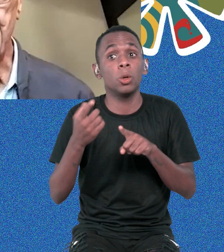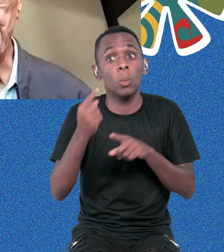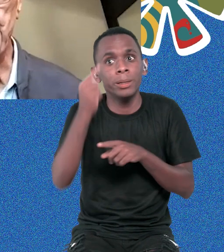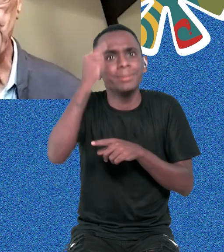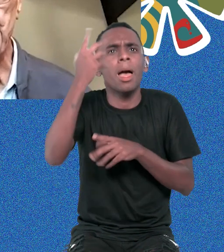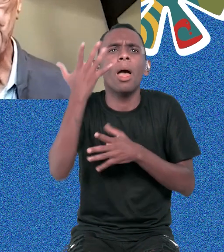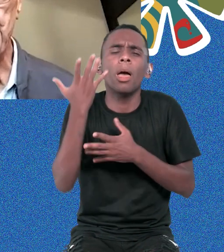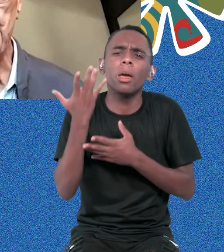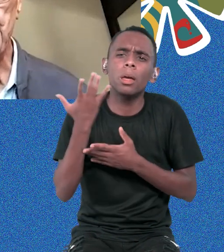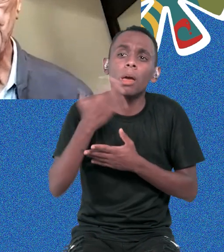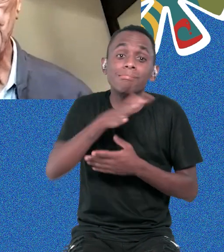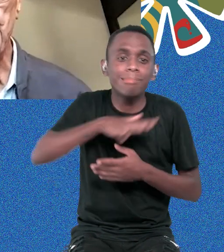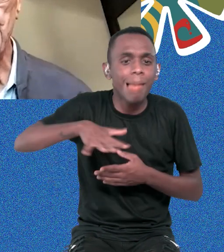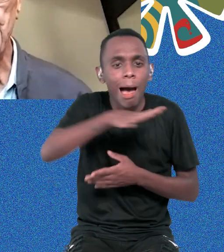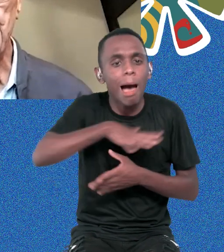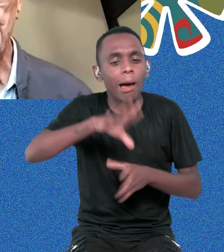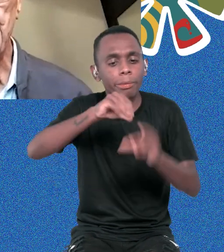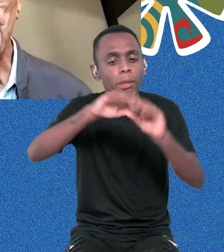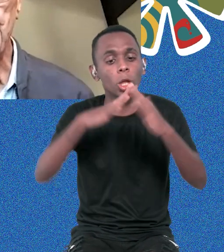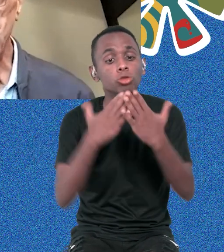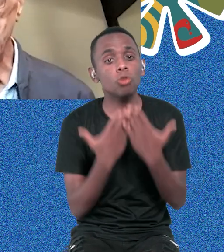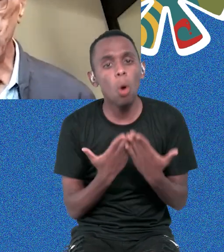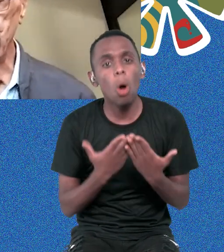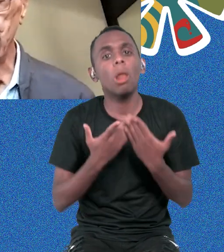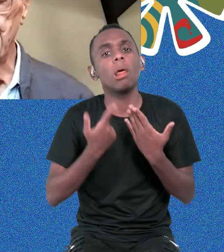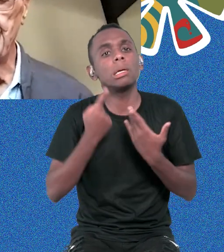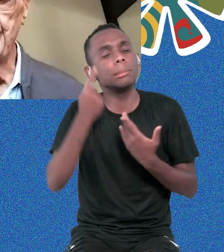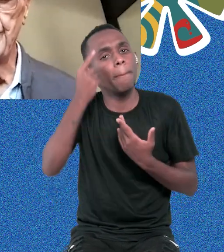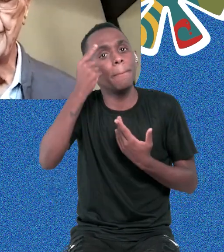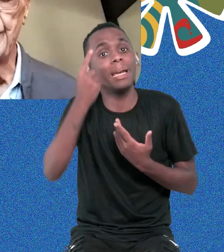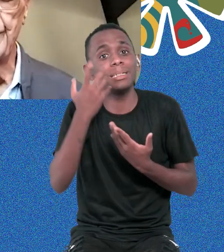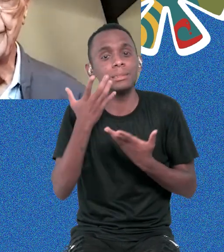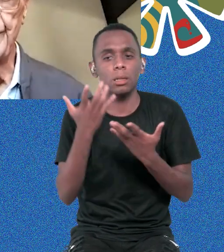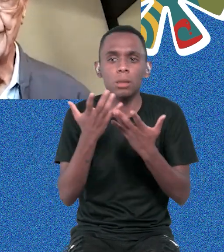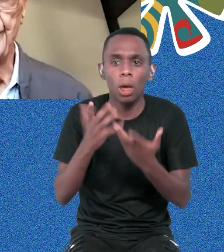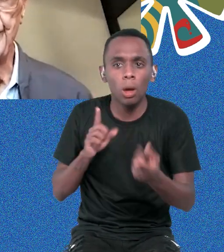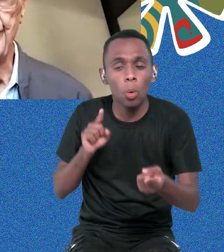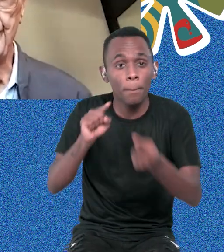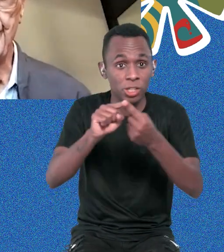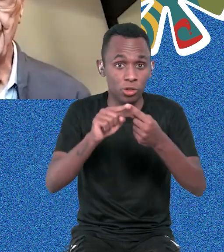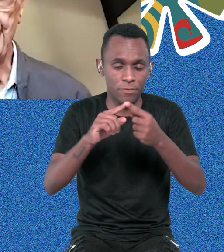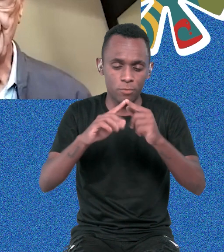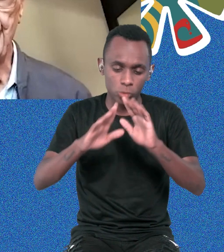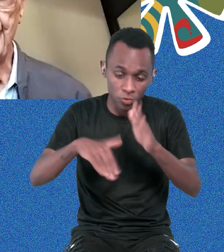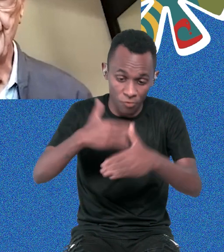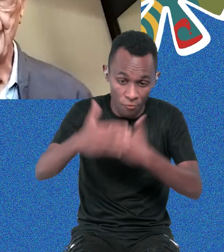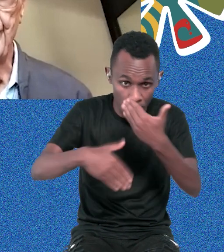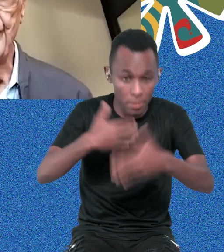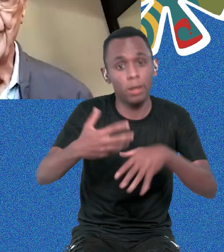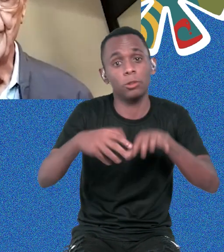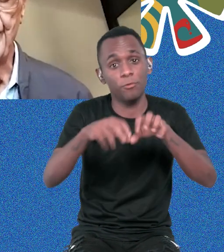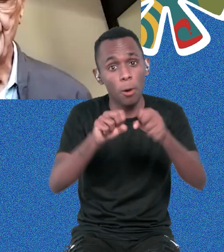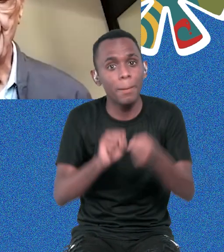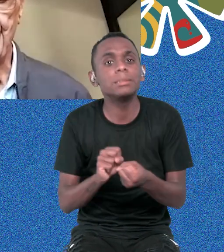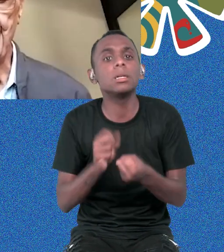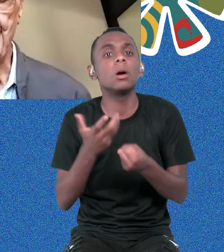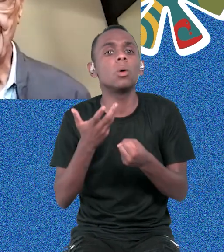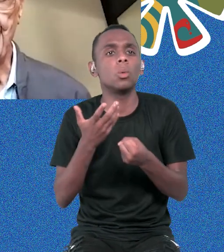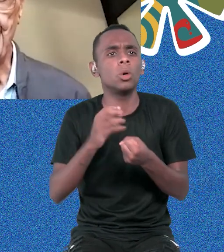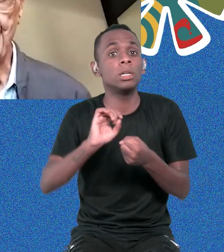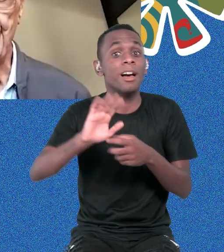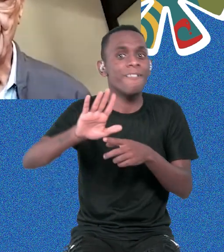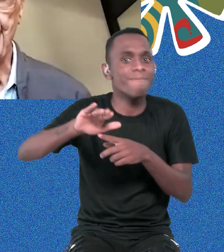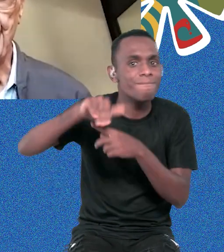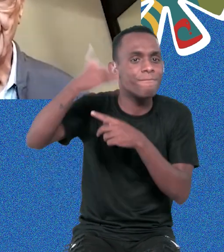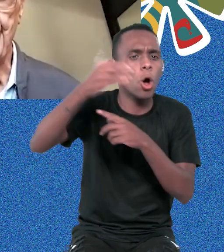numa ideia de um espaço da escola que pense uma formação que vai